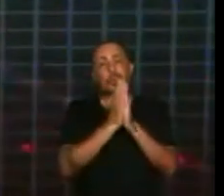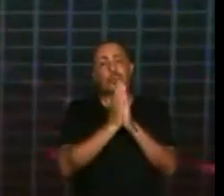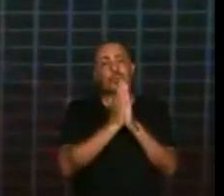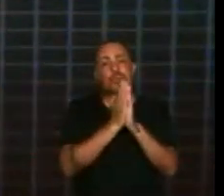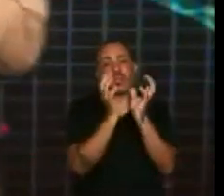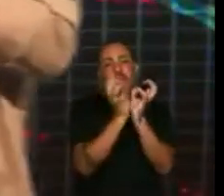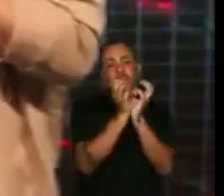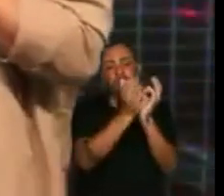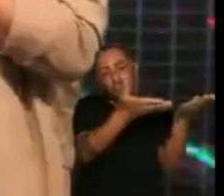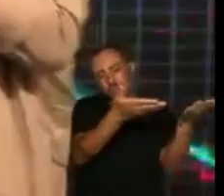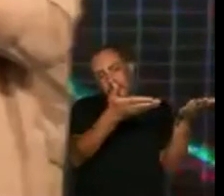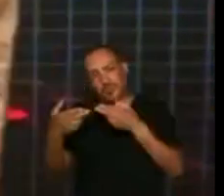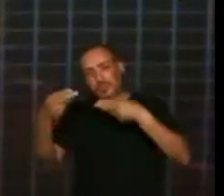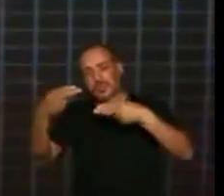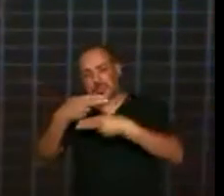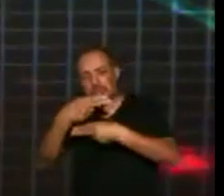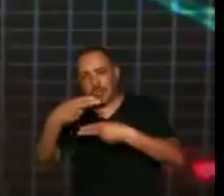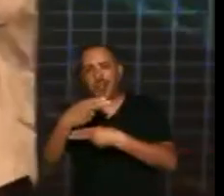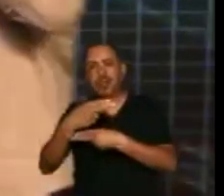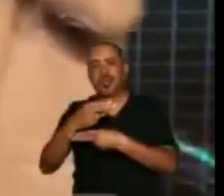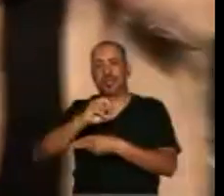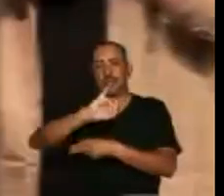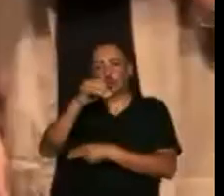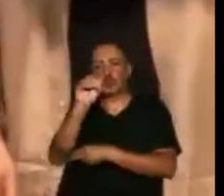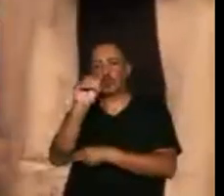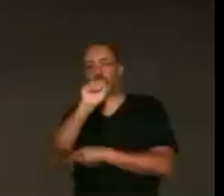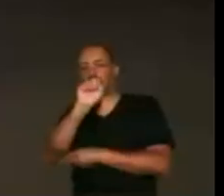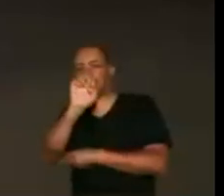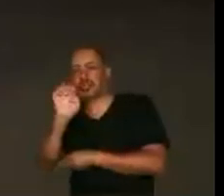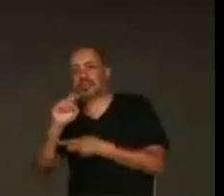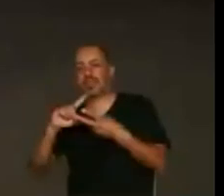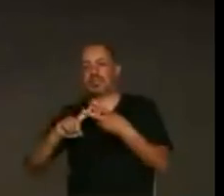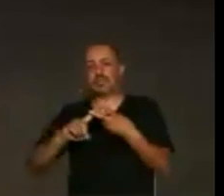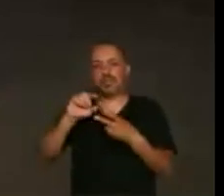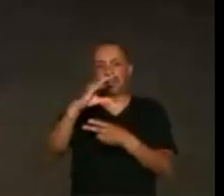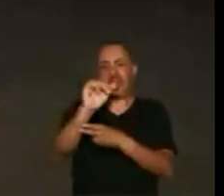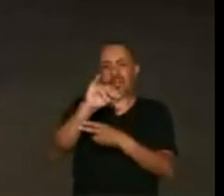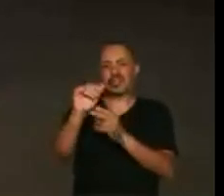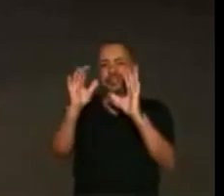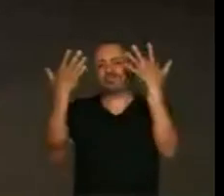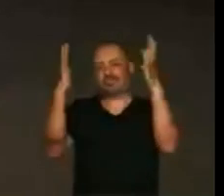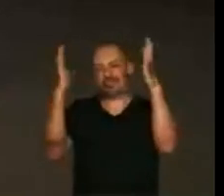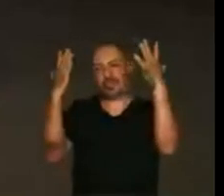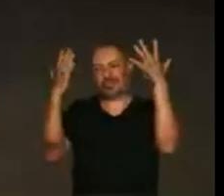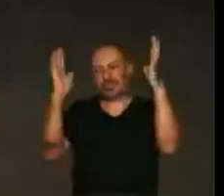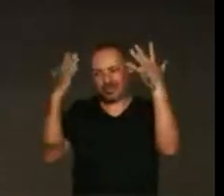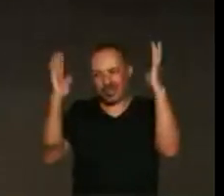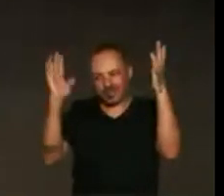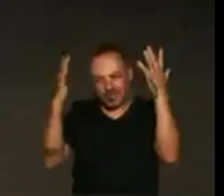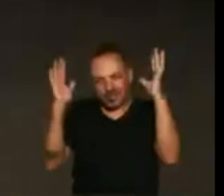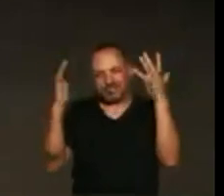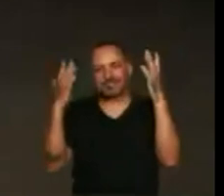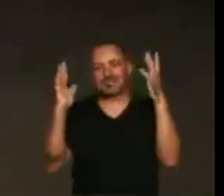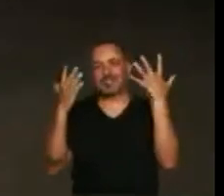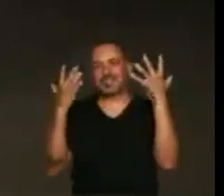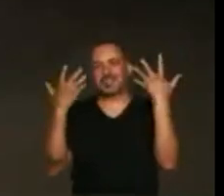Sebrae, Caixa, Josi e Juliano. Cola aí, gente. Palmas para eles. Palmas, palmas. Palmas? Palmas?